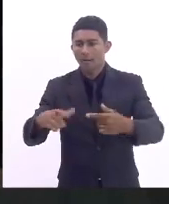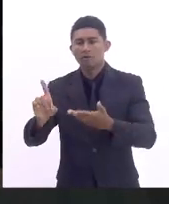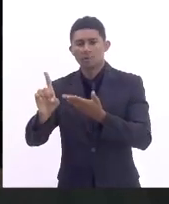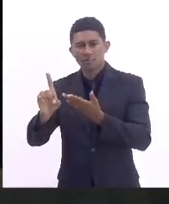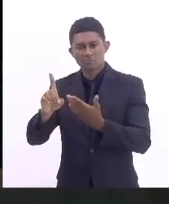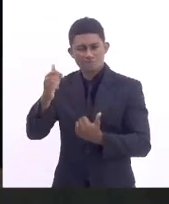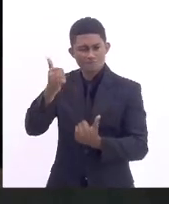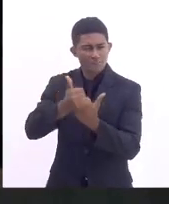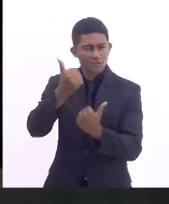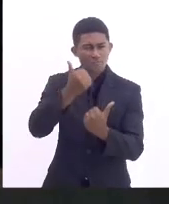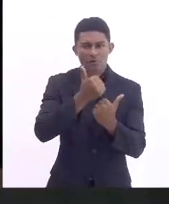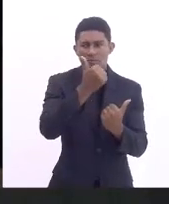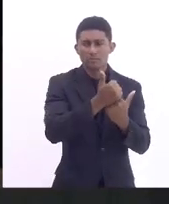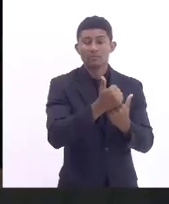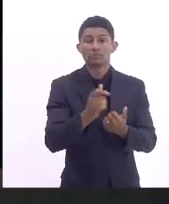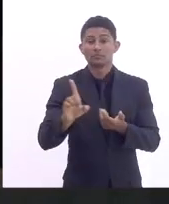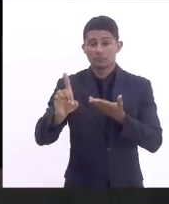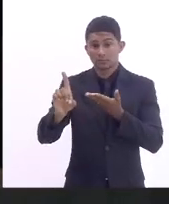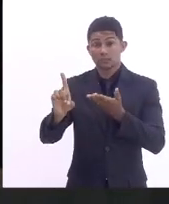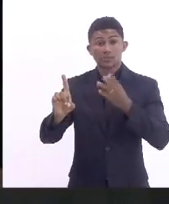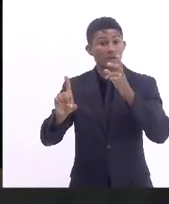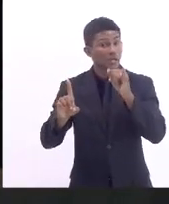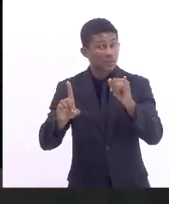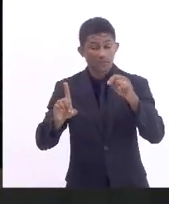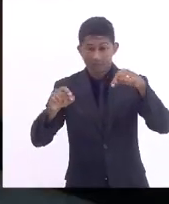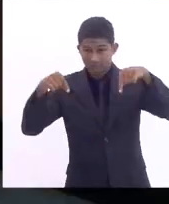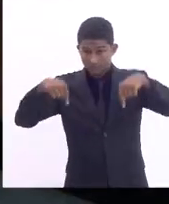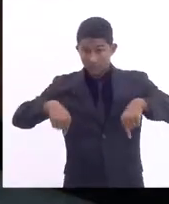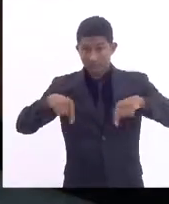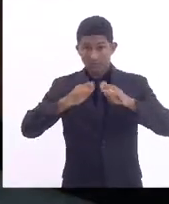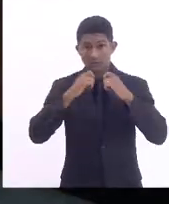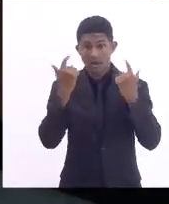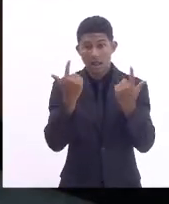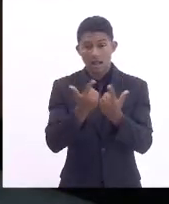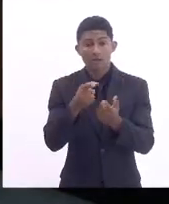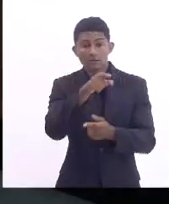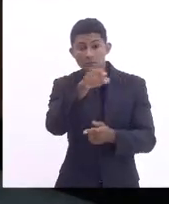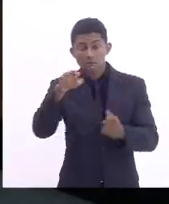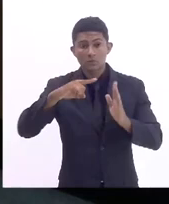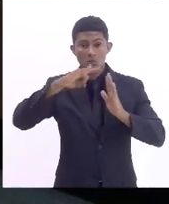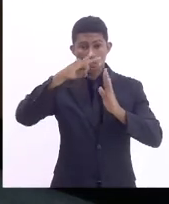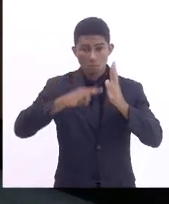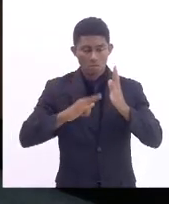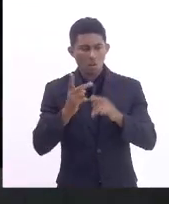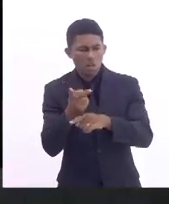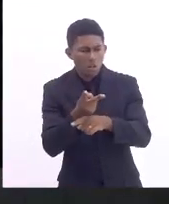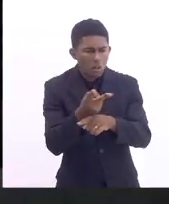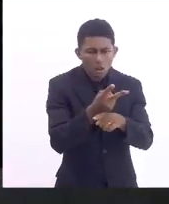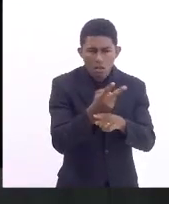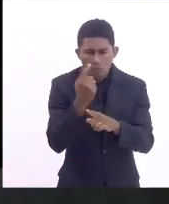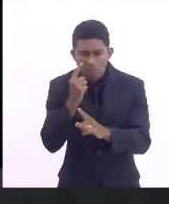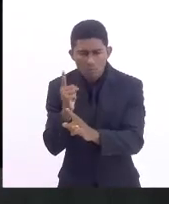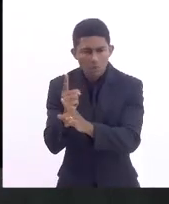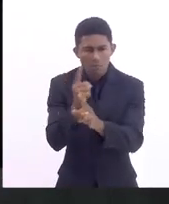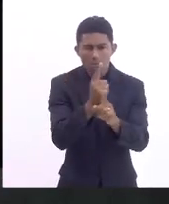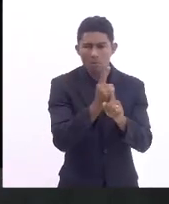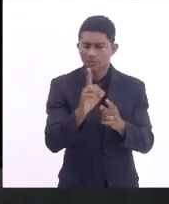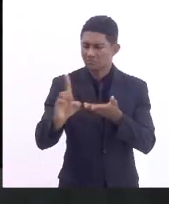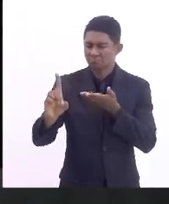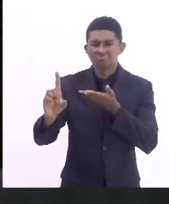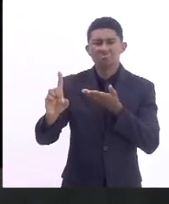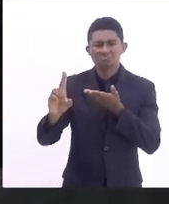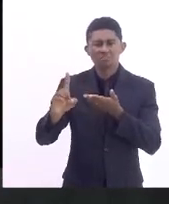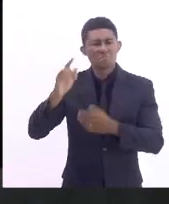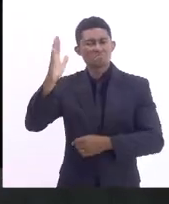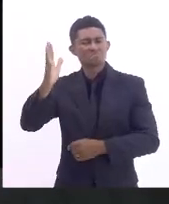Gilberto Palmares aqui se você pegar os anais desta casa vai encontrar não só pronunciamento mas a